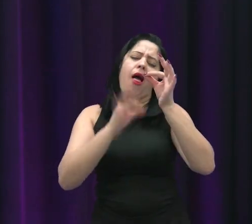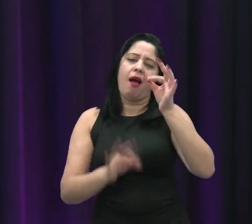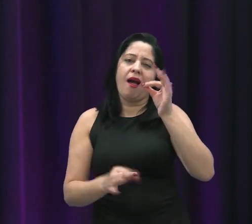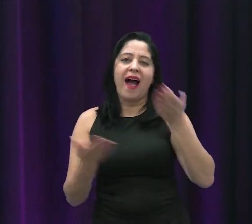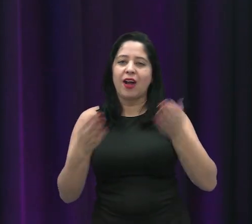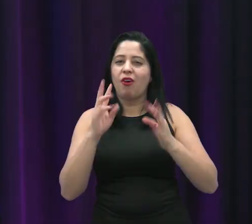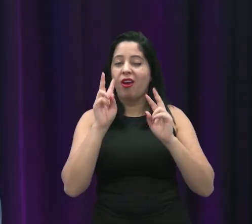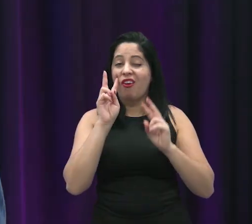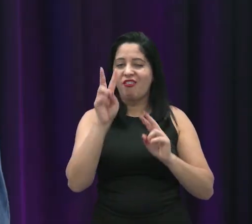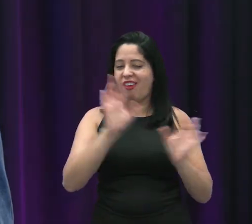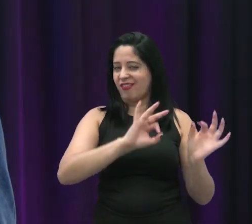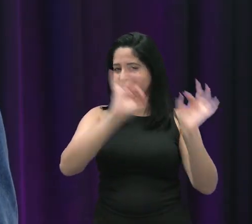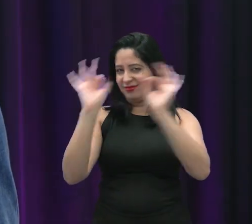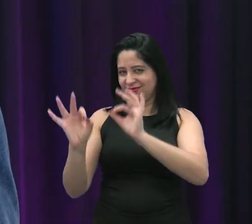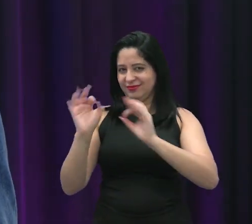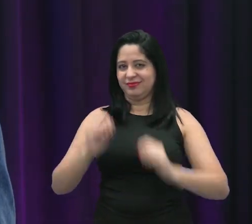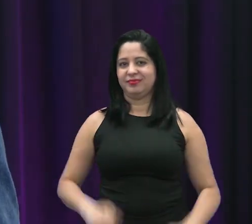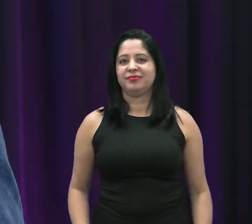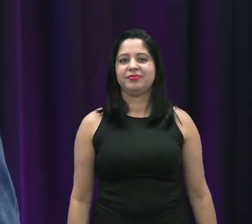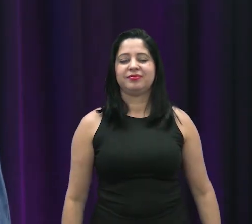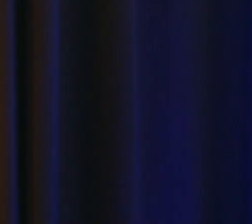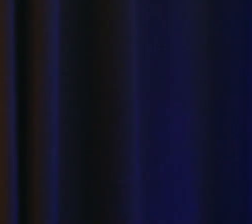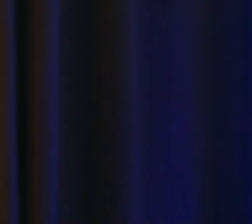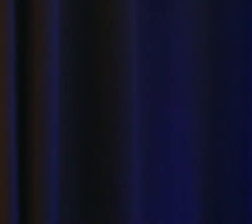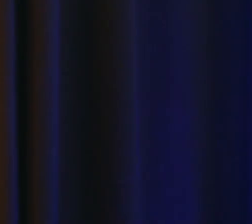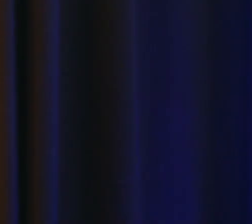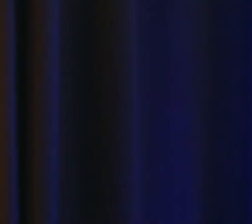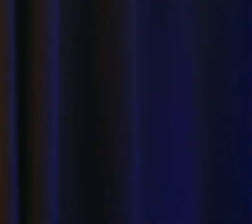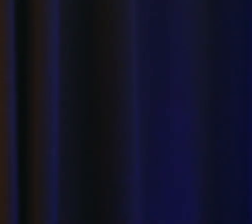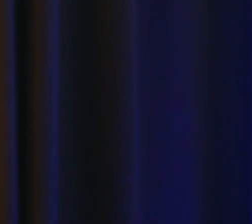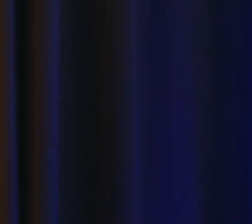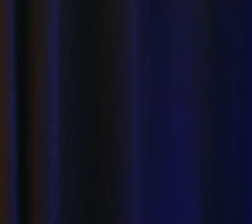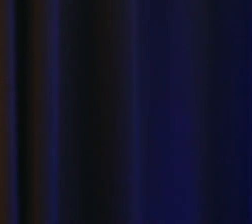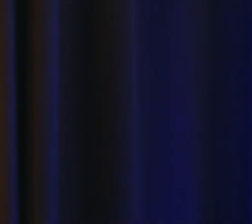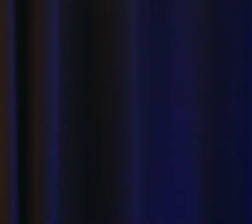muito e agora vamos ver essa dança incrível, hein?